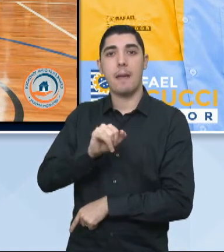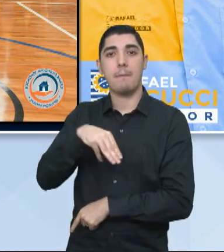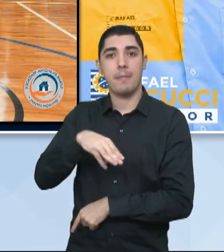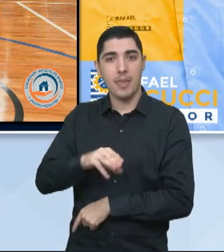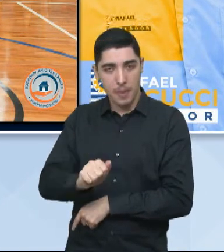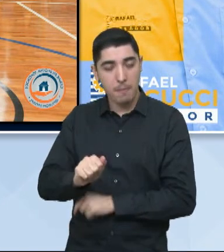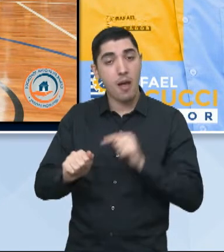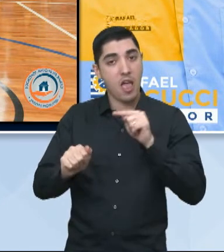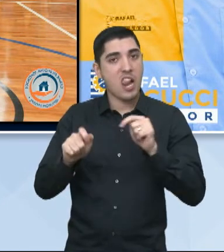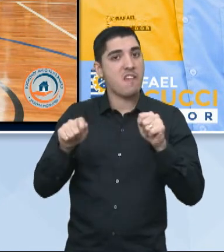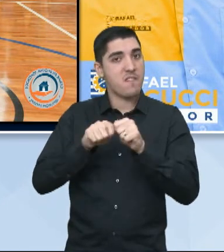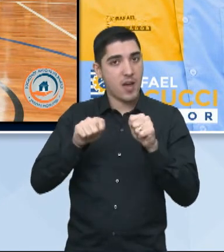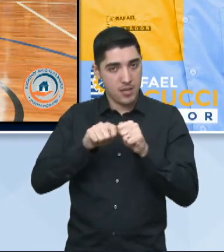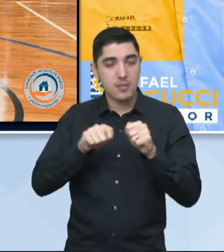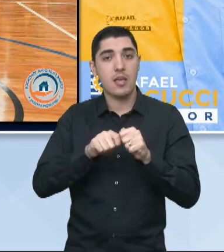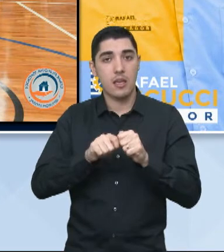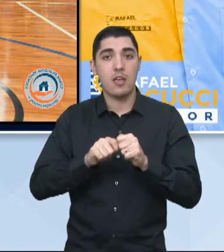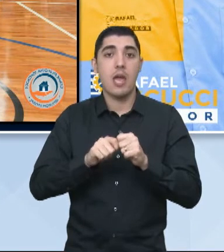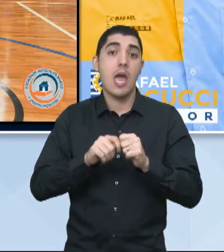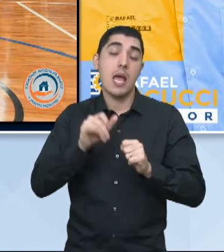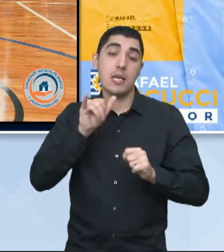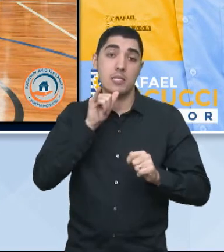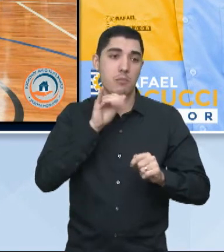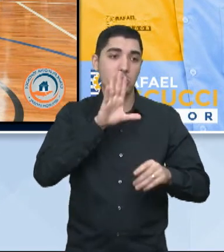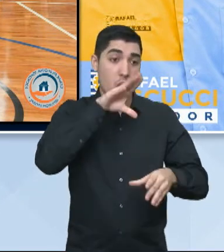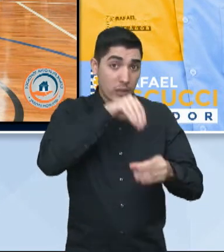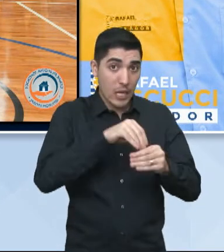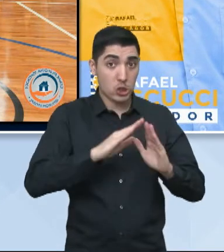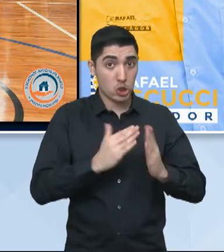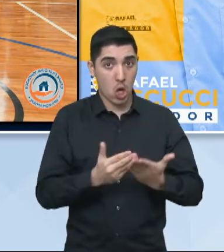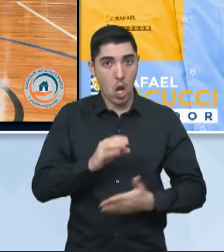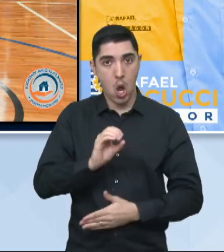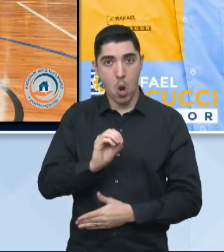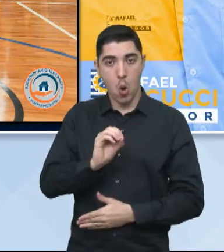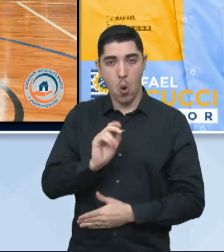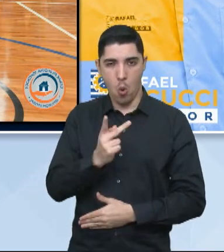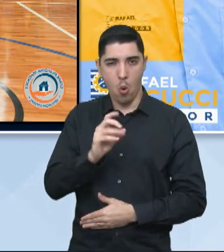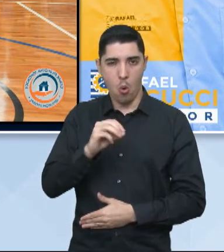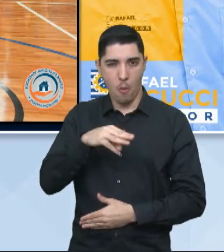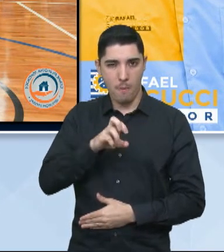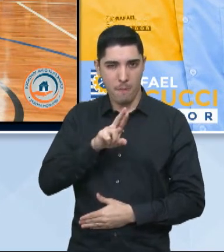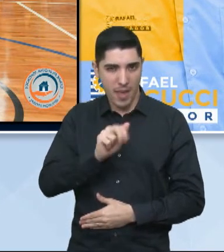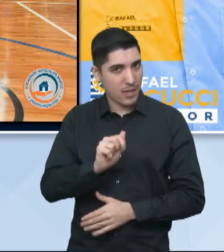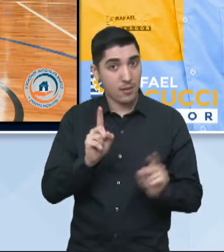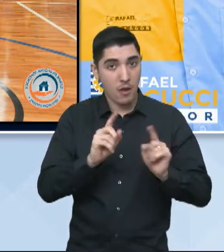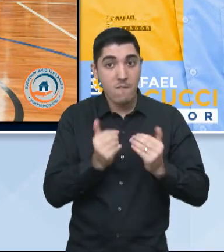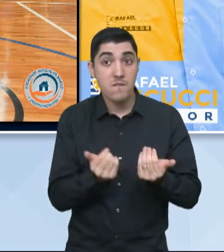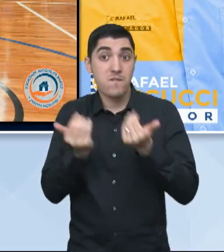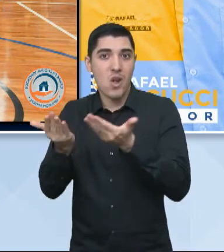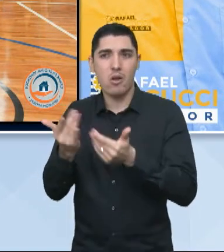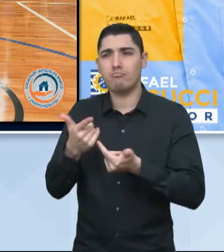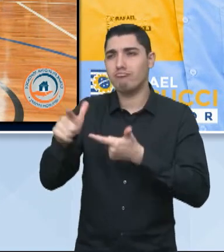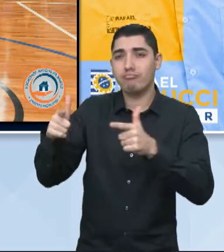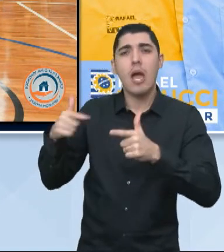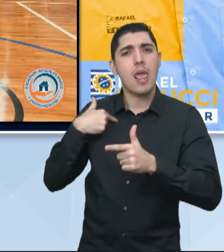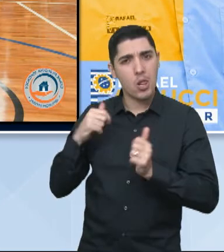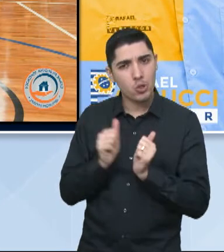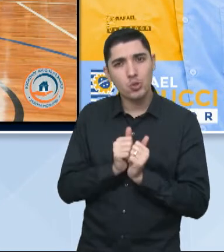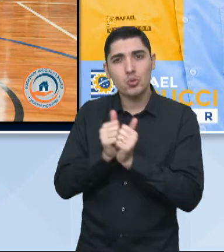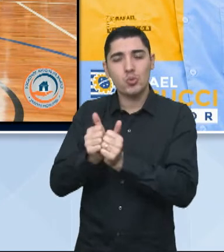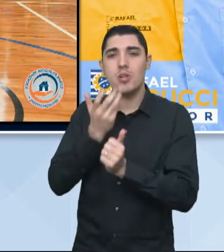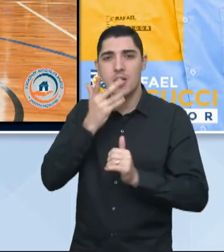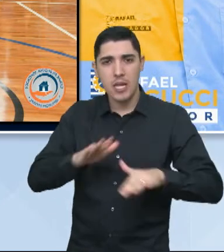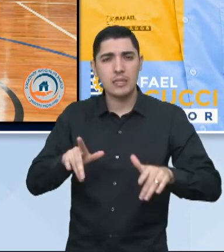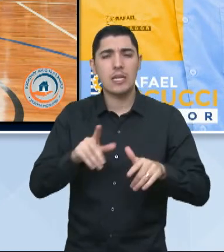que a Sabima disputa fora das quadras da Escola Homera, eu estive lá com a nossa criançada. A gente foi com